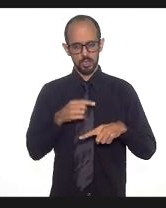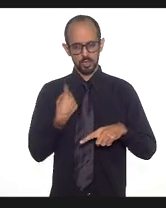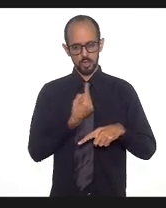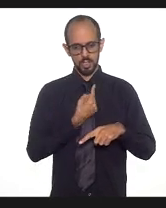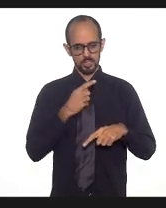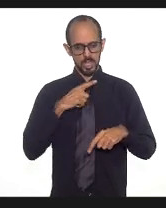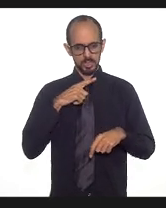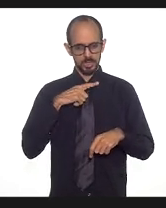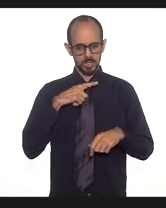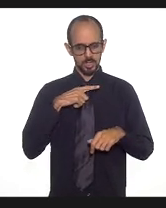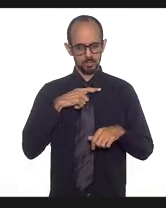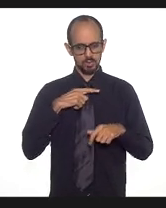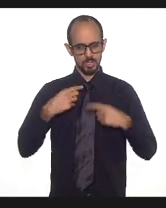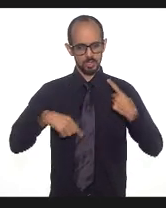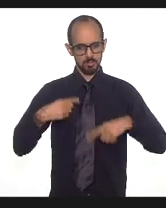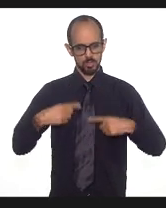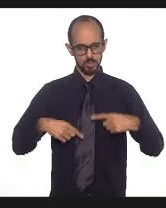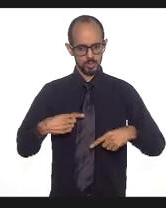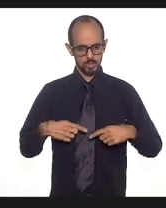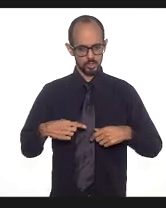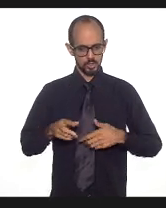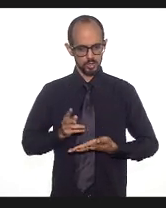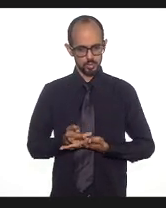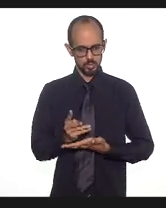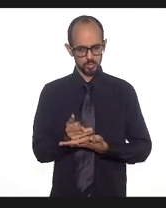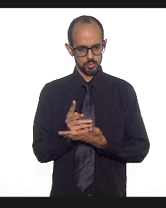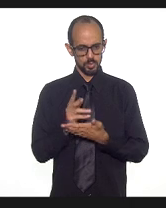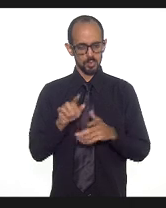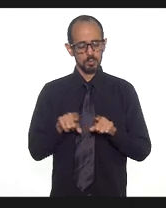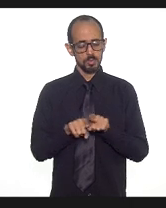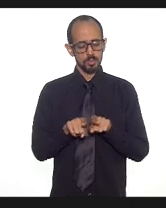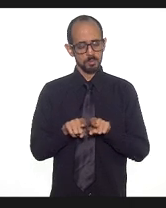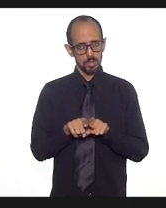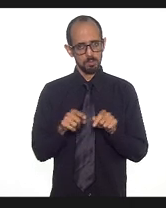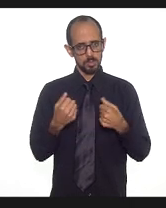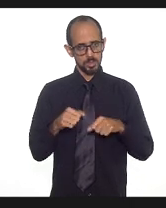estamos com essa política em andamento. Né? Precisamos também rever